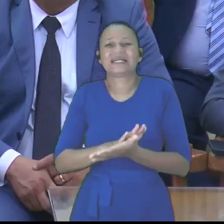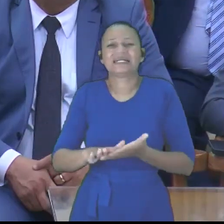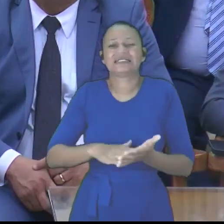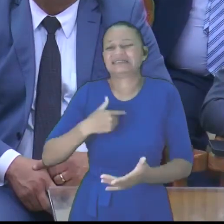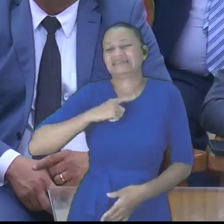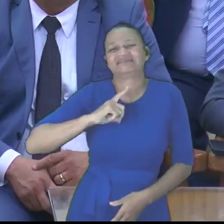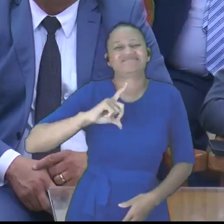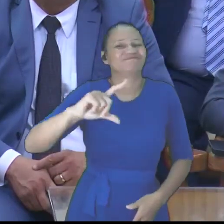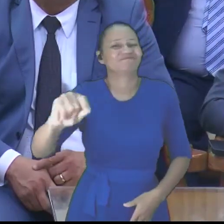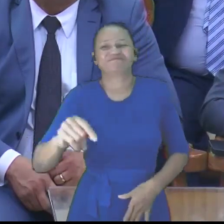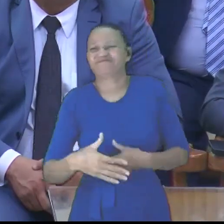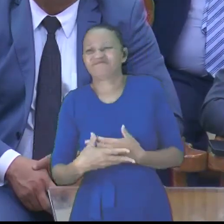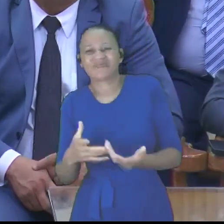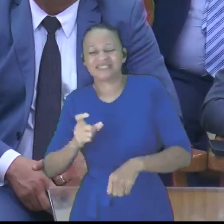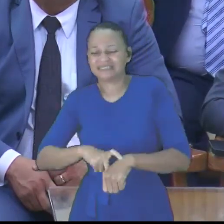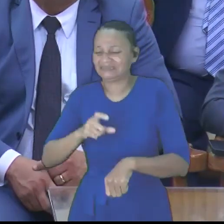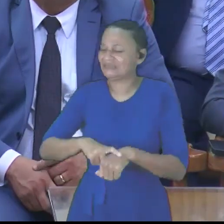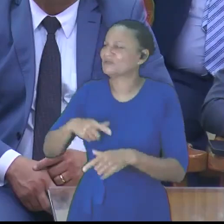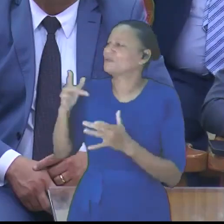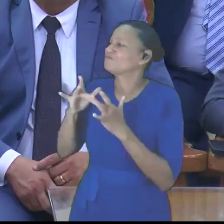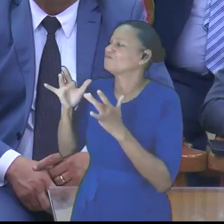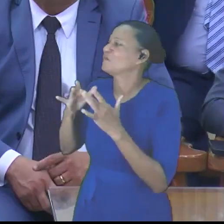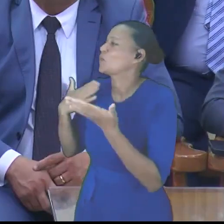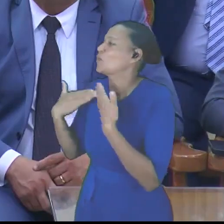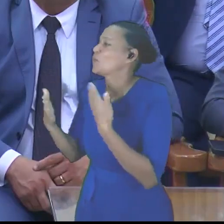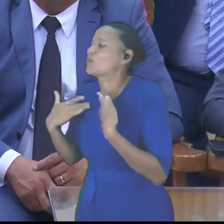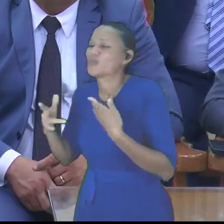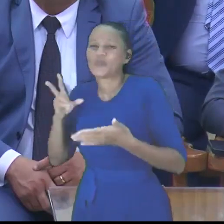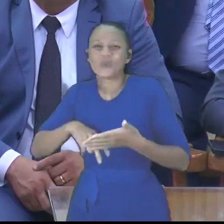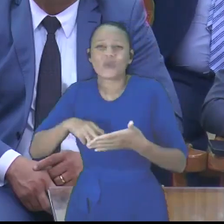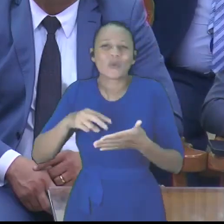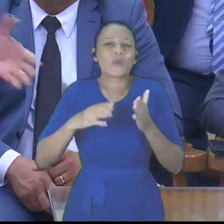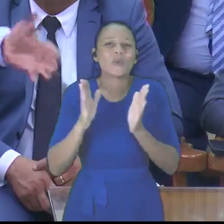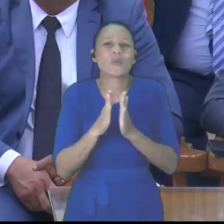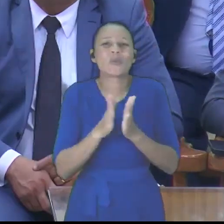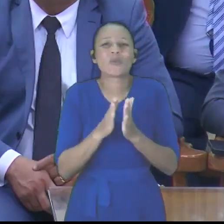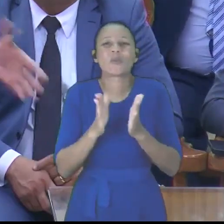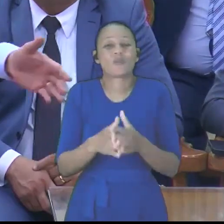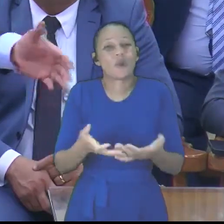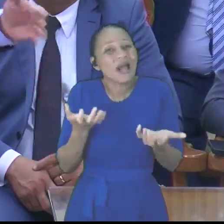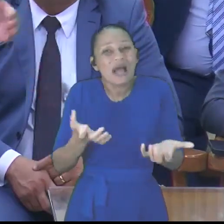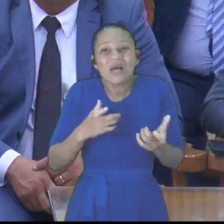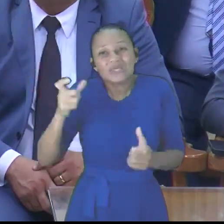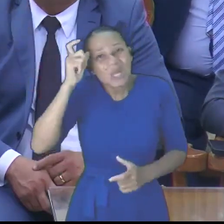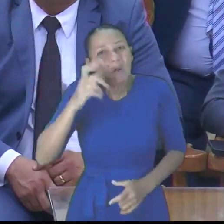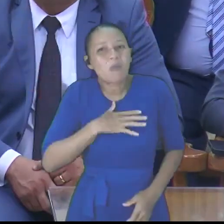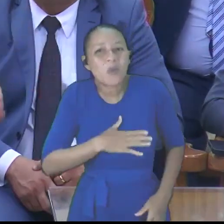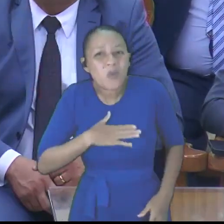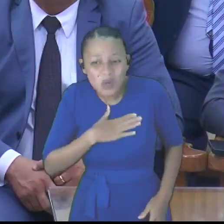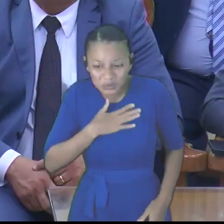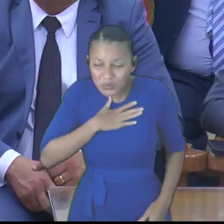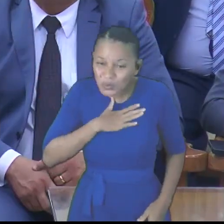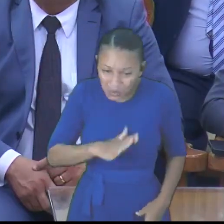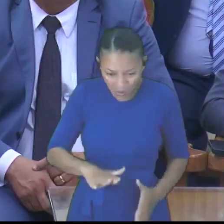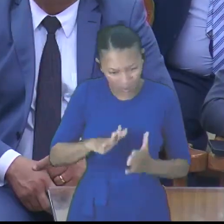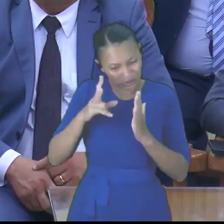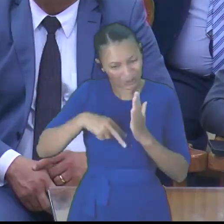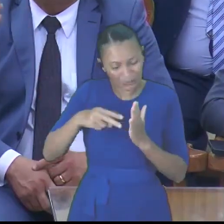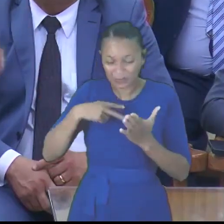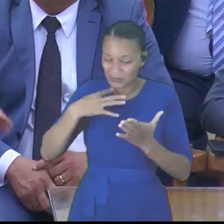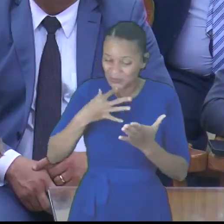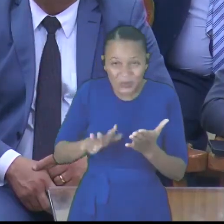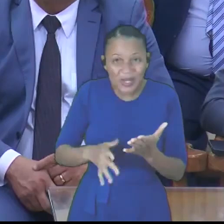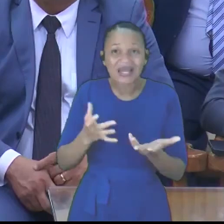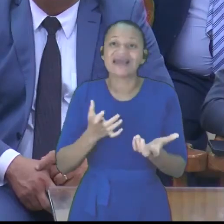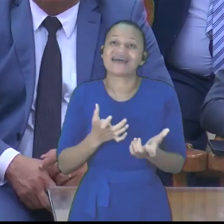vai embora, não tem vida com Deus, não ora, não lê a Bíblia. Irmão, é o que o diabo quer. Se você não conhece a Bíblia, é exatamente o